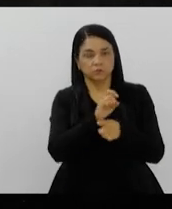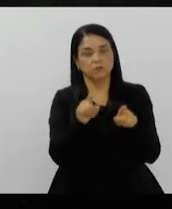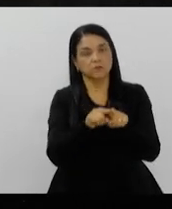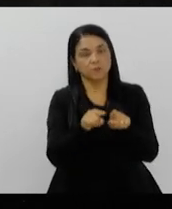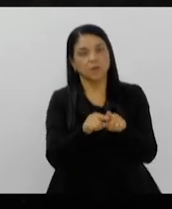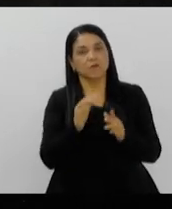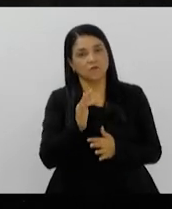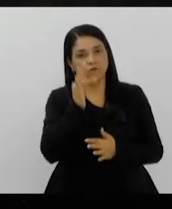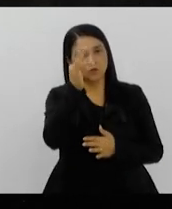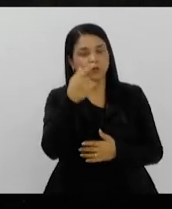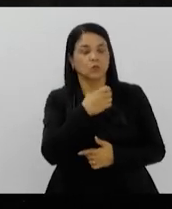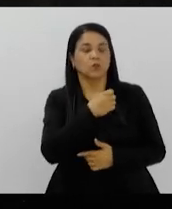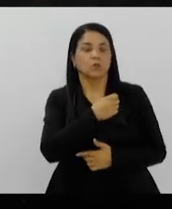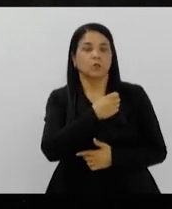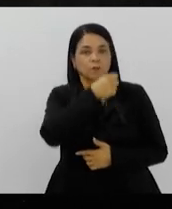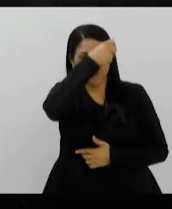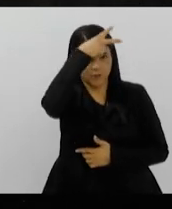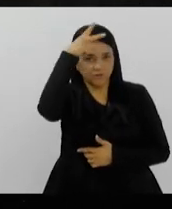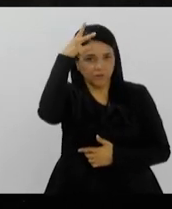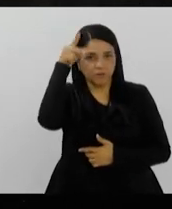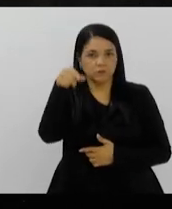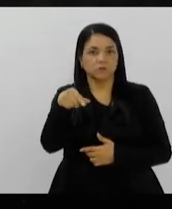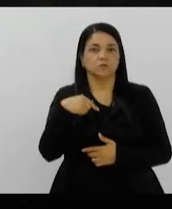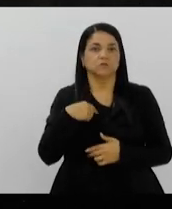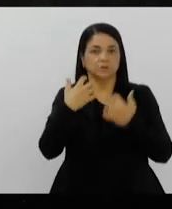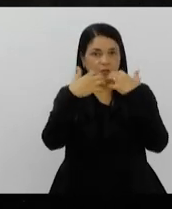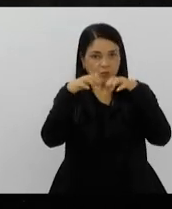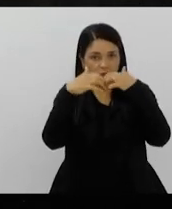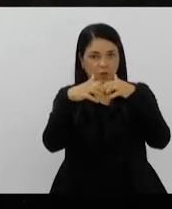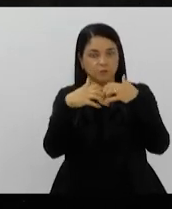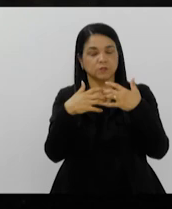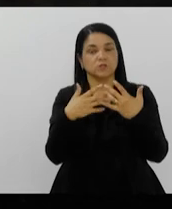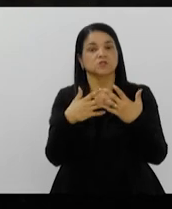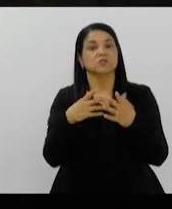o futuro prefeito de Petrópolis, que é o que eu tenho feito até aqui, já